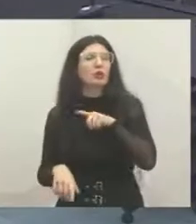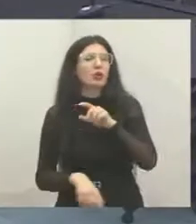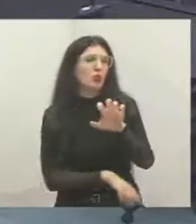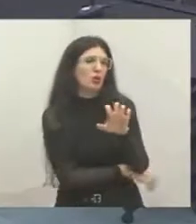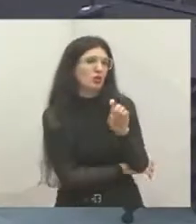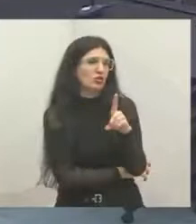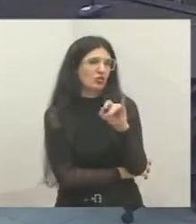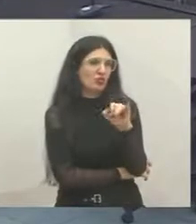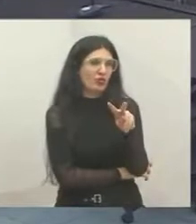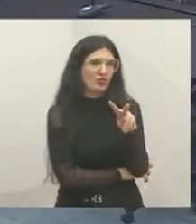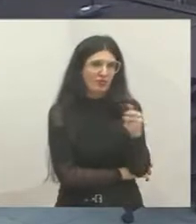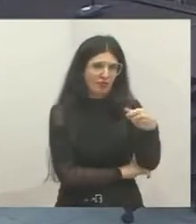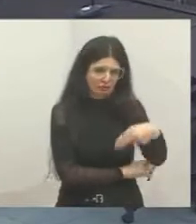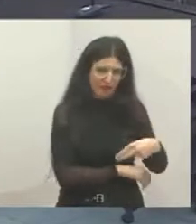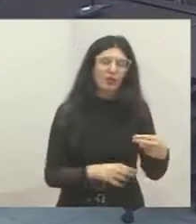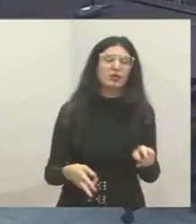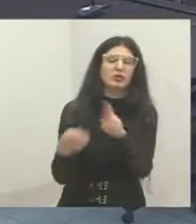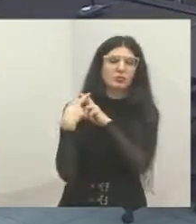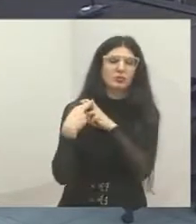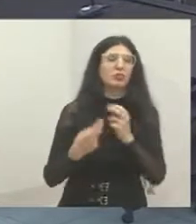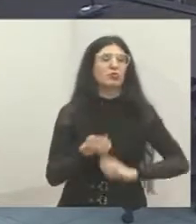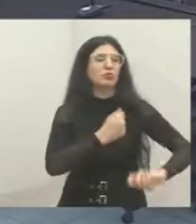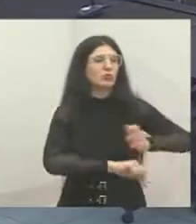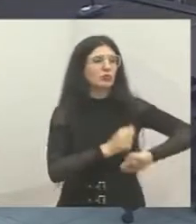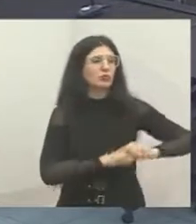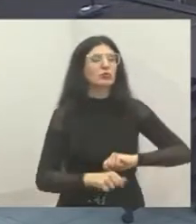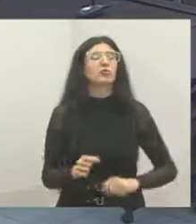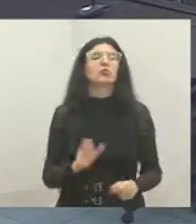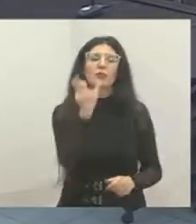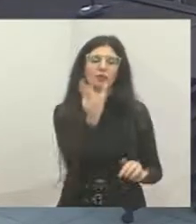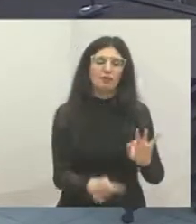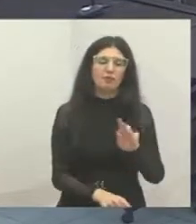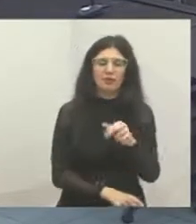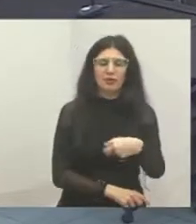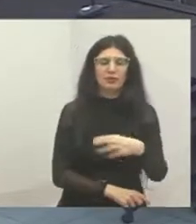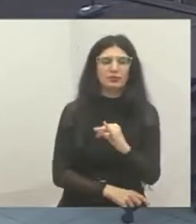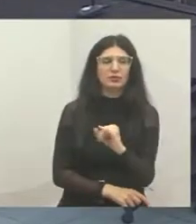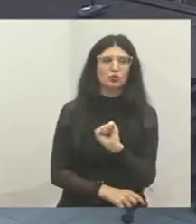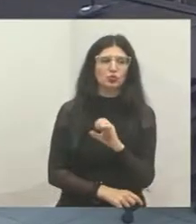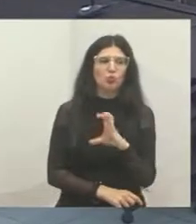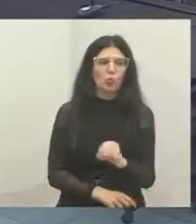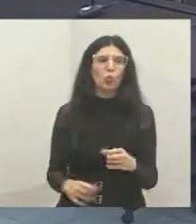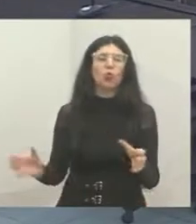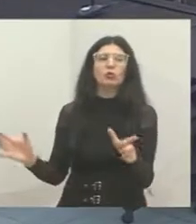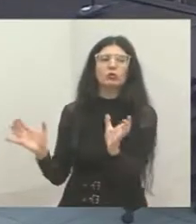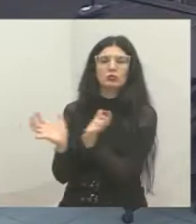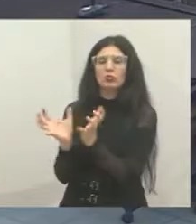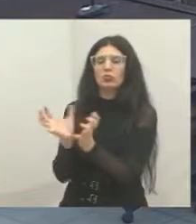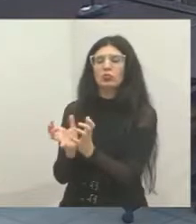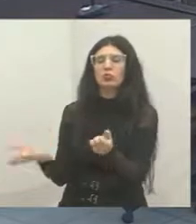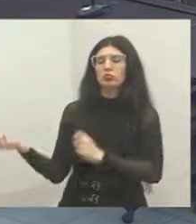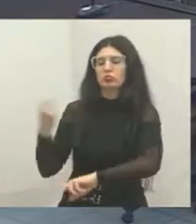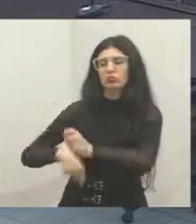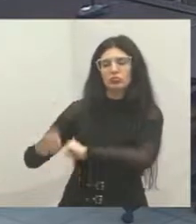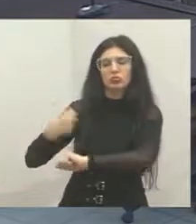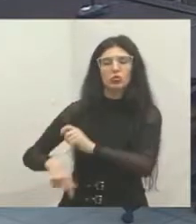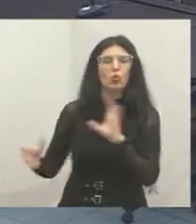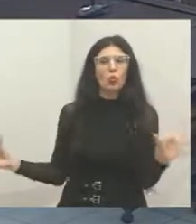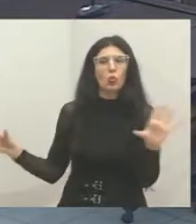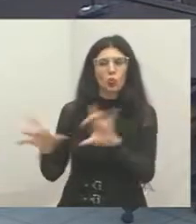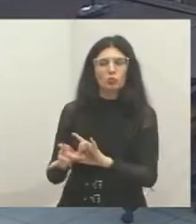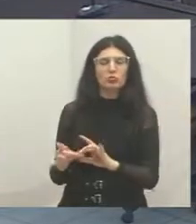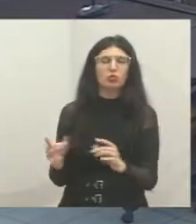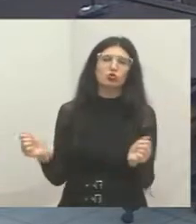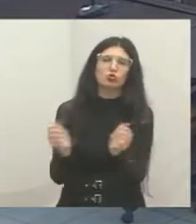controlador orçamentário e financeiro, na presença do Francisco, e temos aqui a nossa equipe, que está aqui a postos da finanças. Eles juntos aqui,